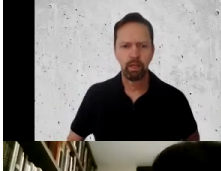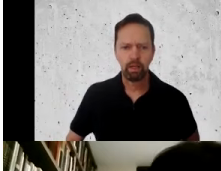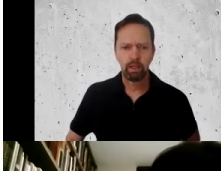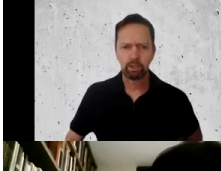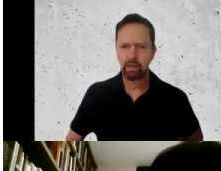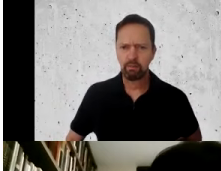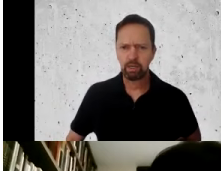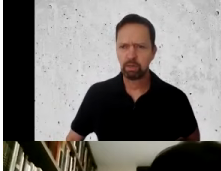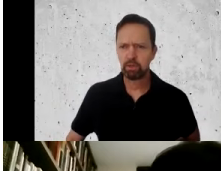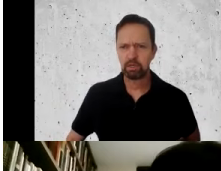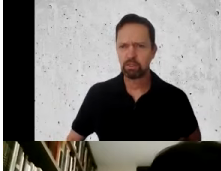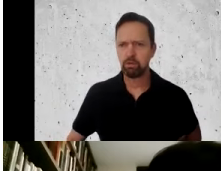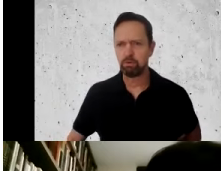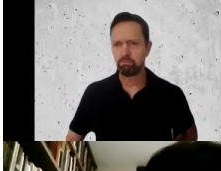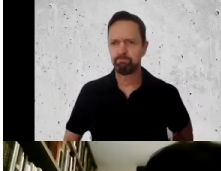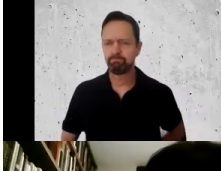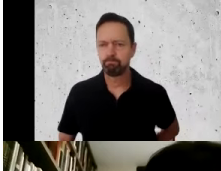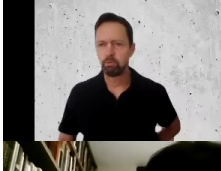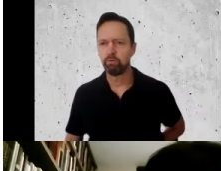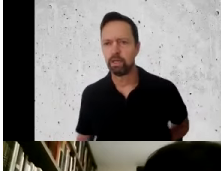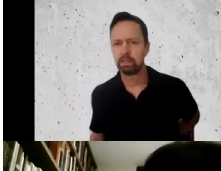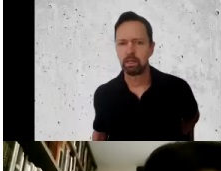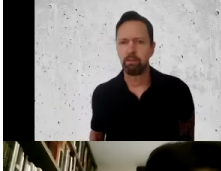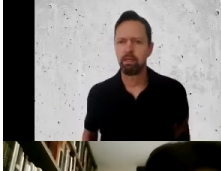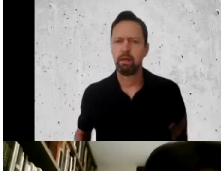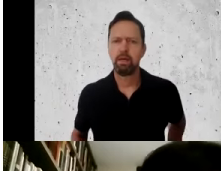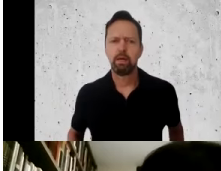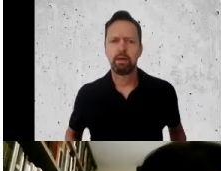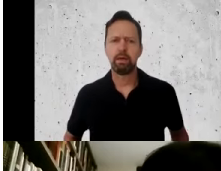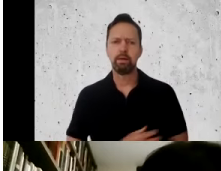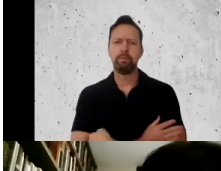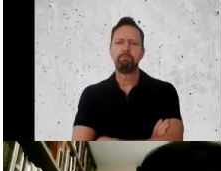bom. Já, acho que é 1990 também.